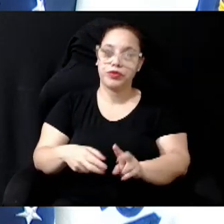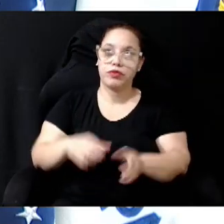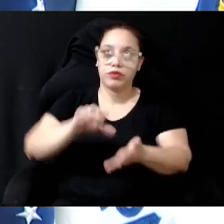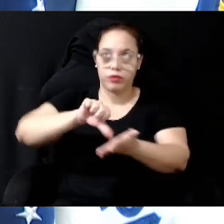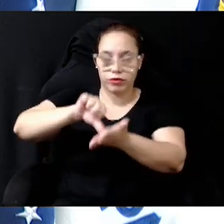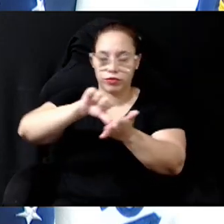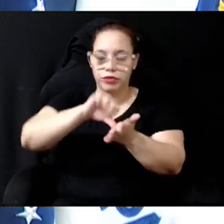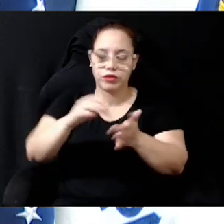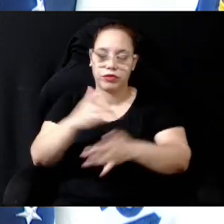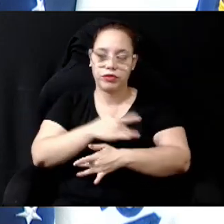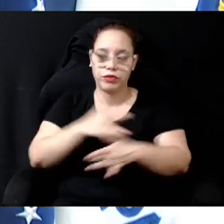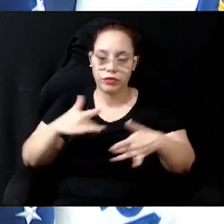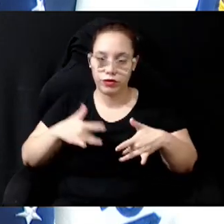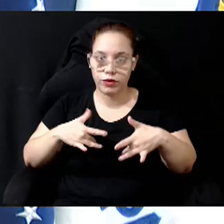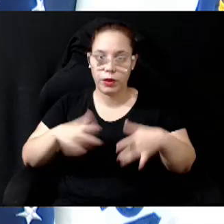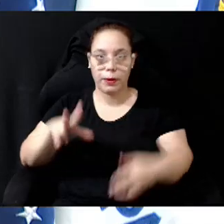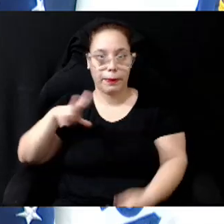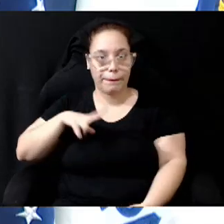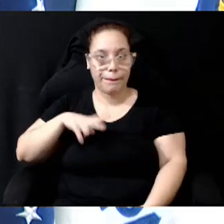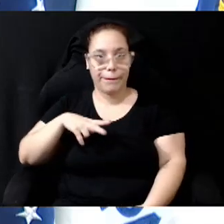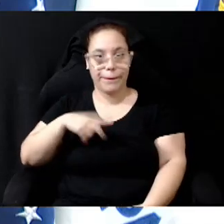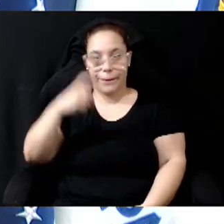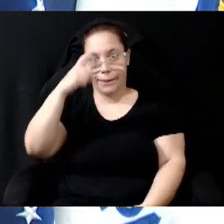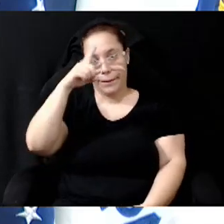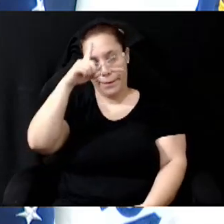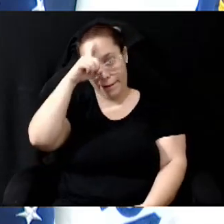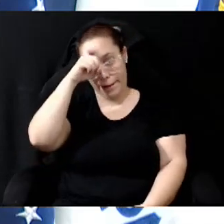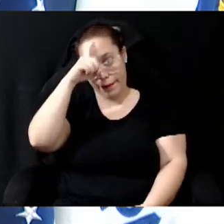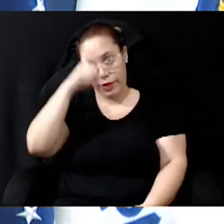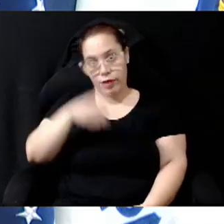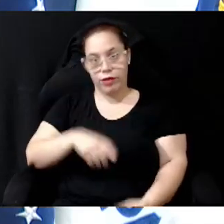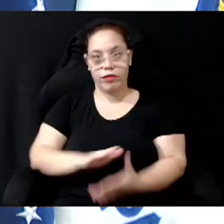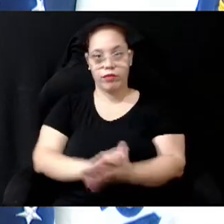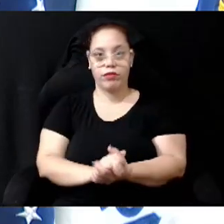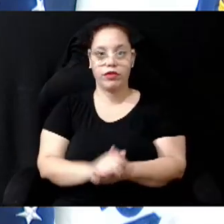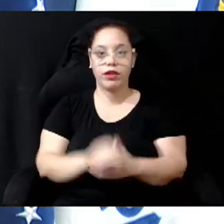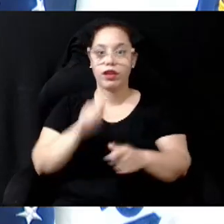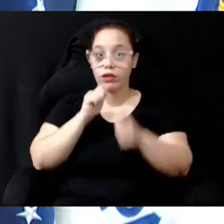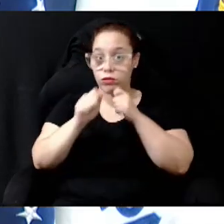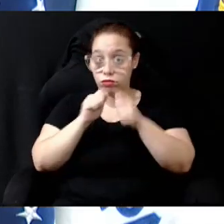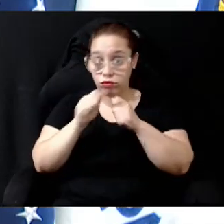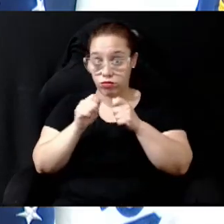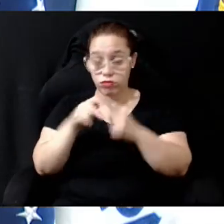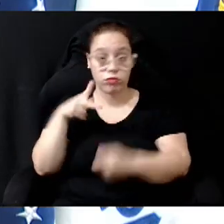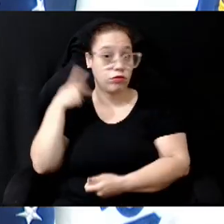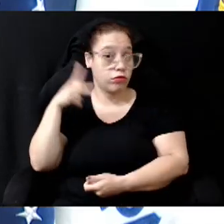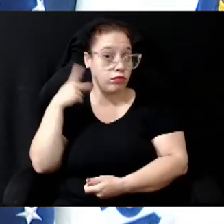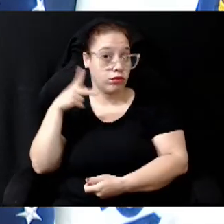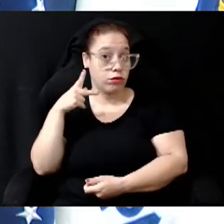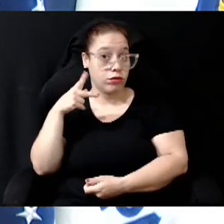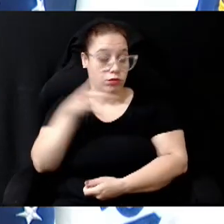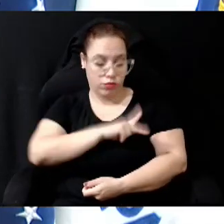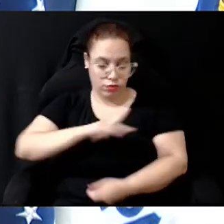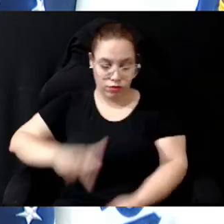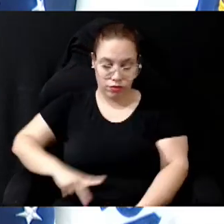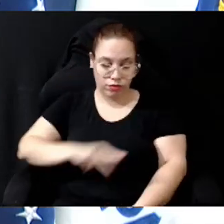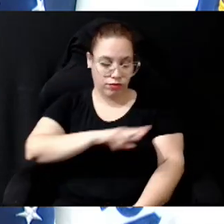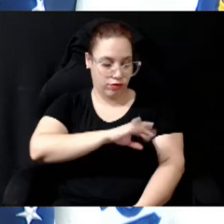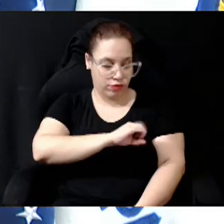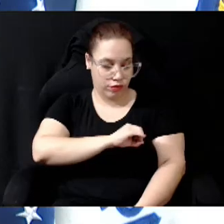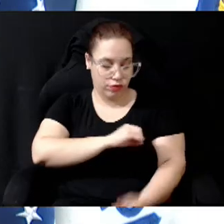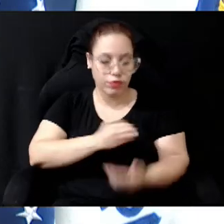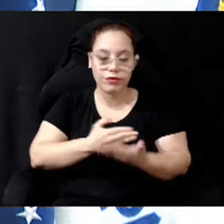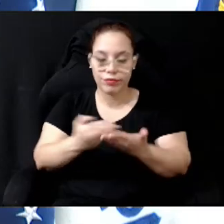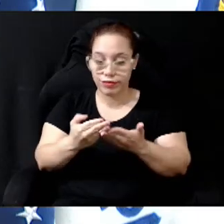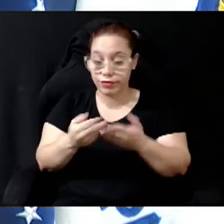públicos e privados aqui no município de Campinas. É referente a essa entrevista que o vereador, presidente da Casa, Luiz Rossini, acabou de falar com